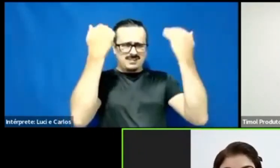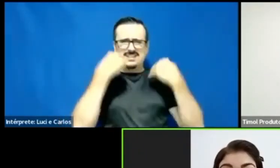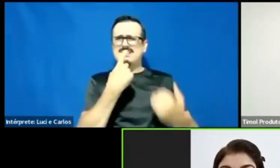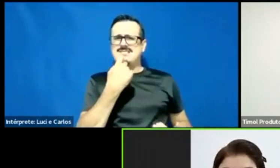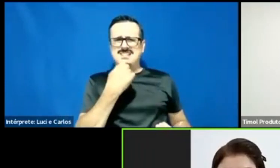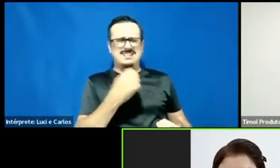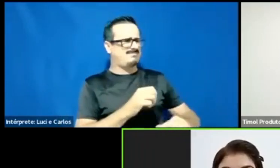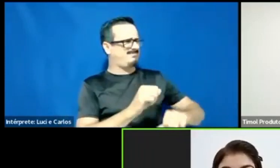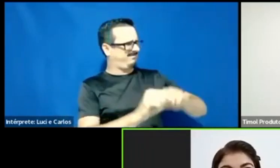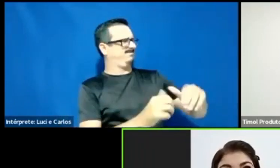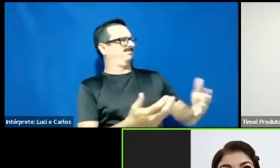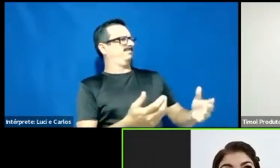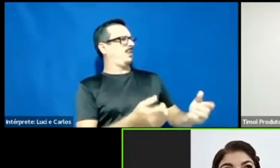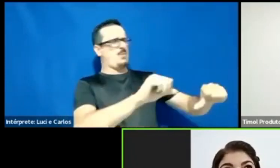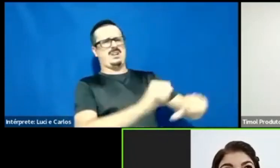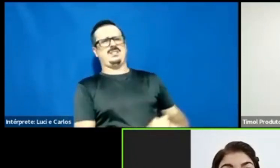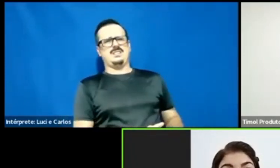insônia, tendinite,